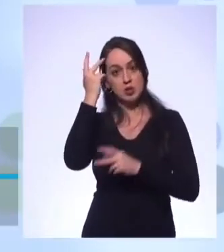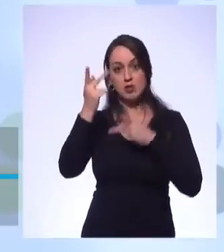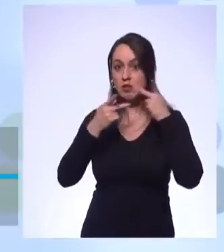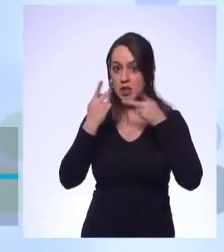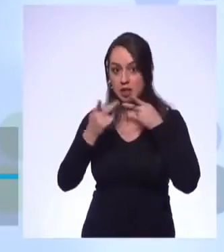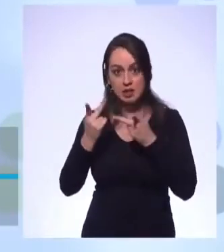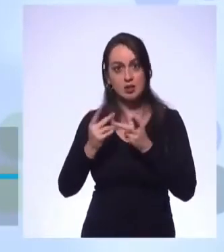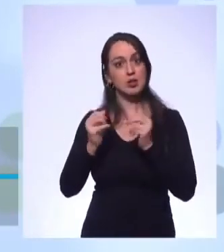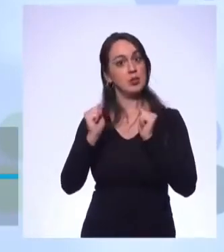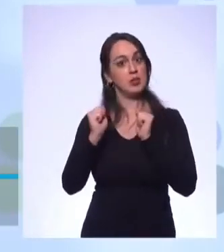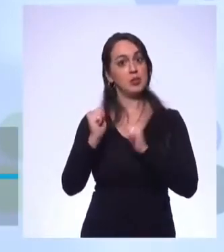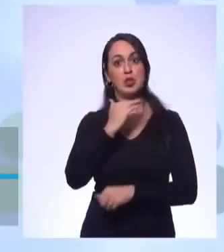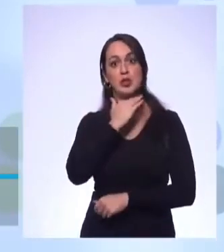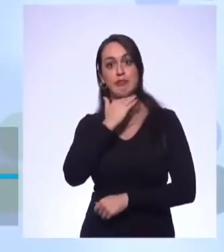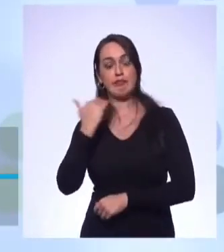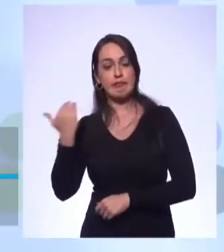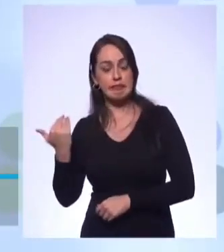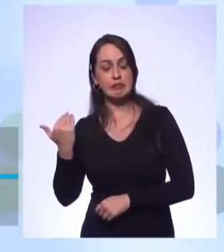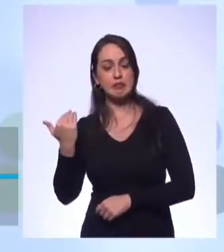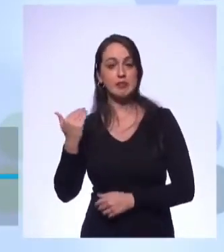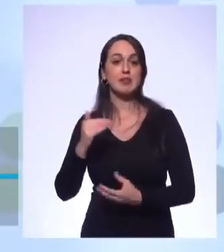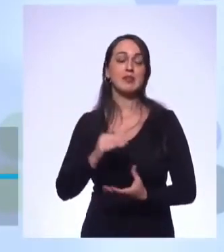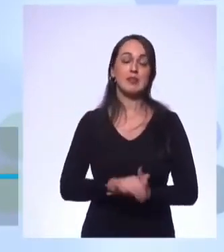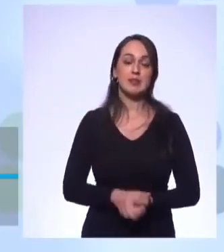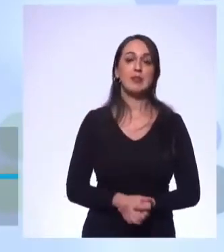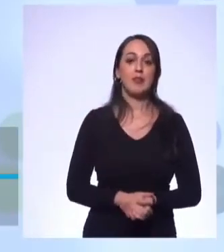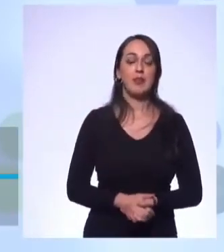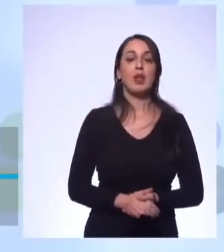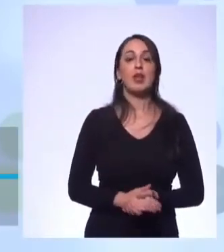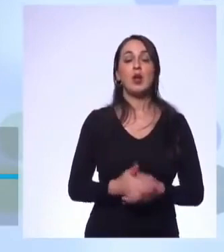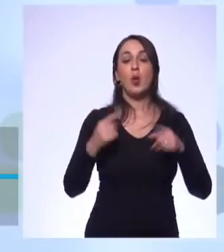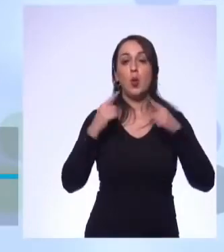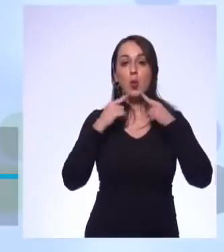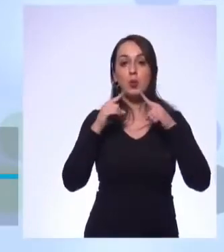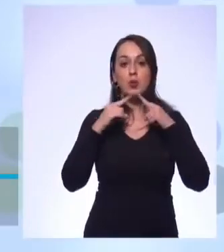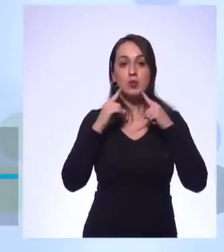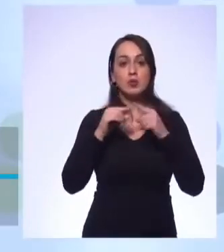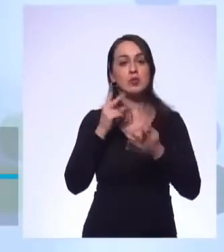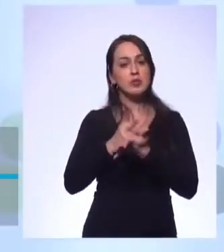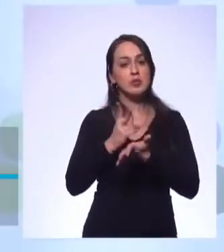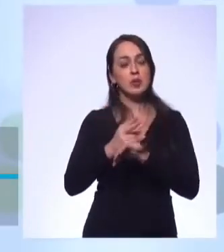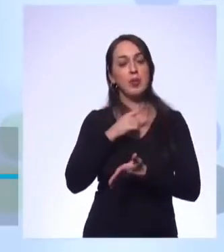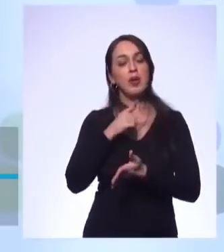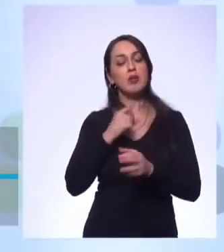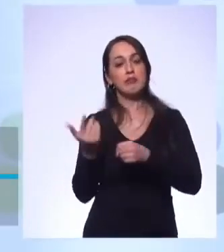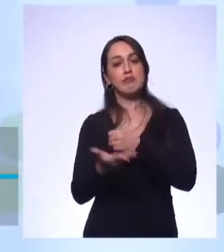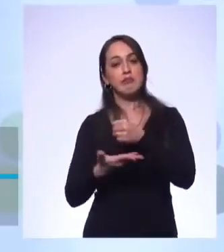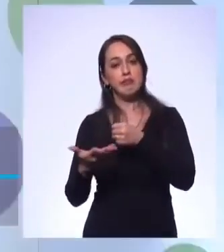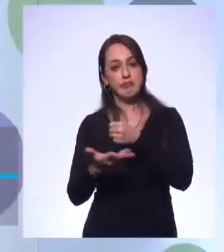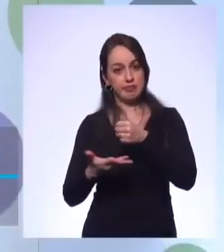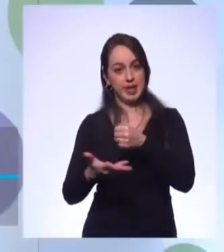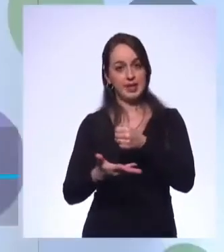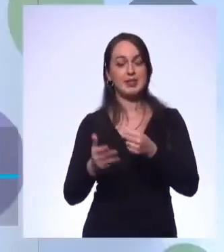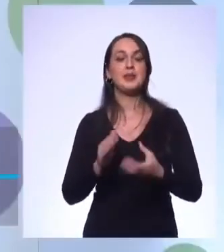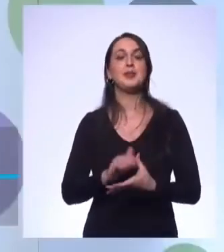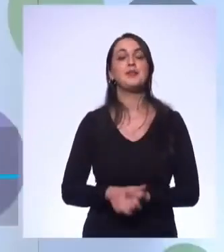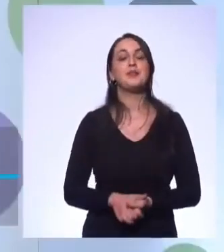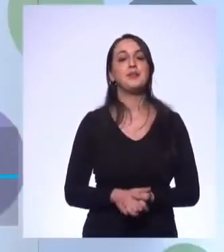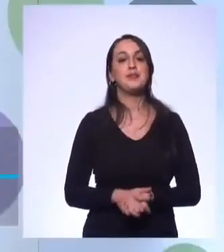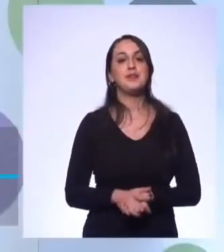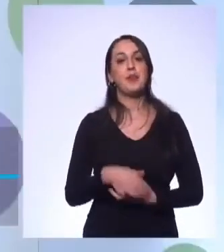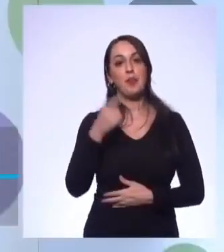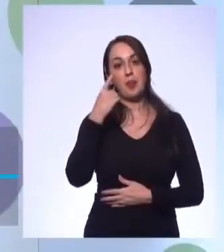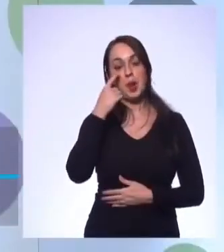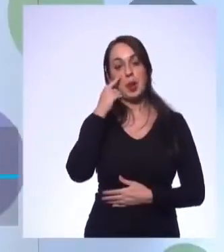está dando risada, mas assim, não ri de maneira vazia, tem alguma informação ali, né? É muito importante isso. Isso. Passa para a próxima, que a gente vai